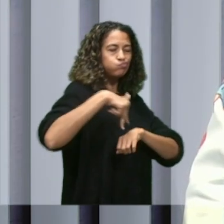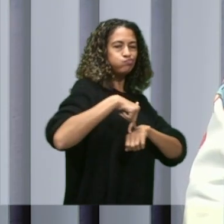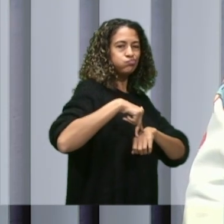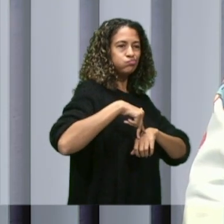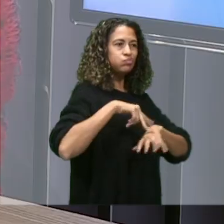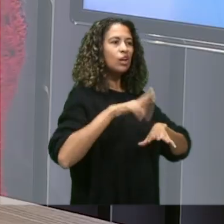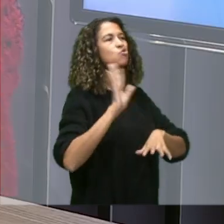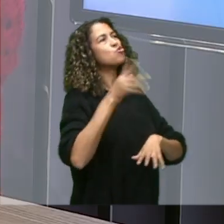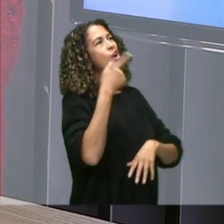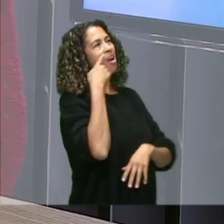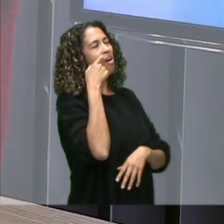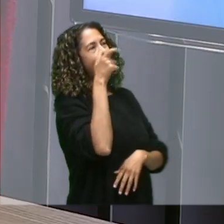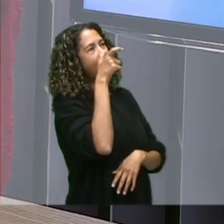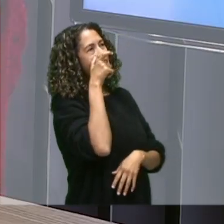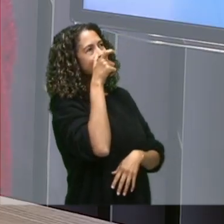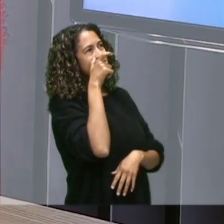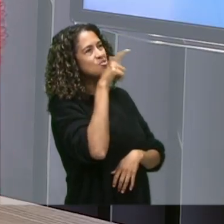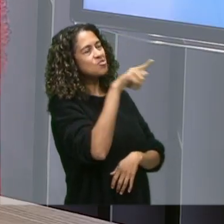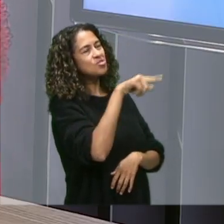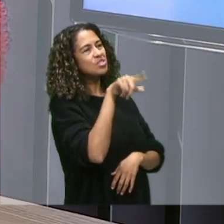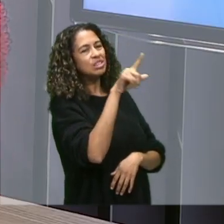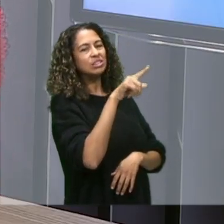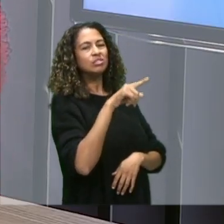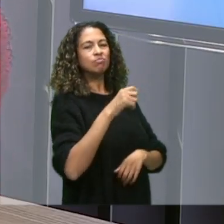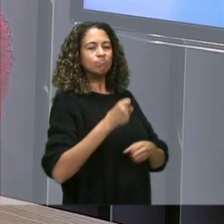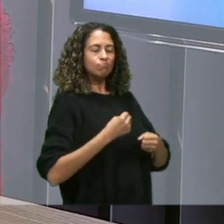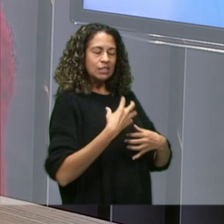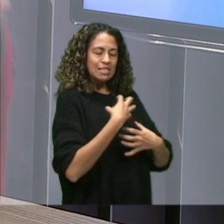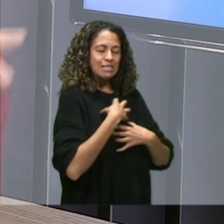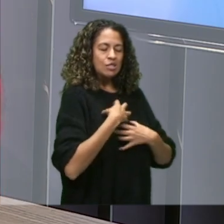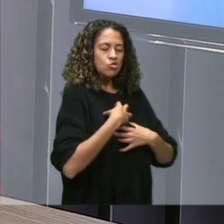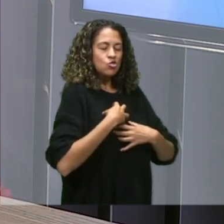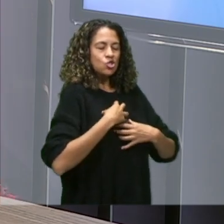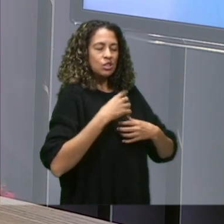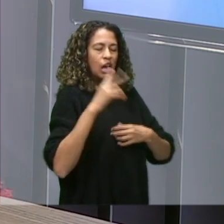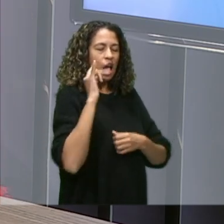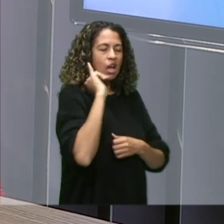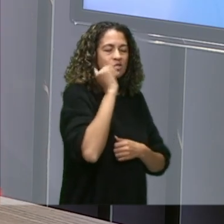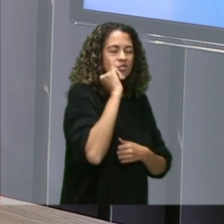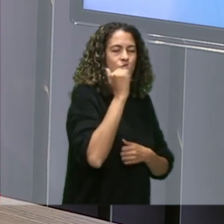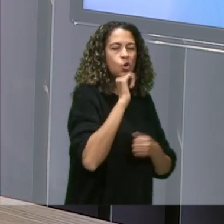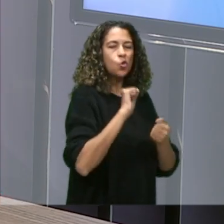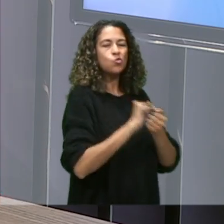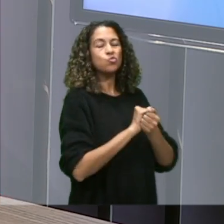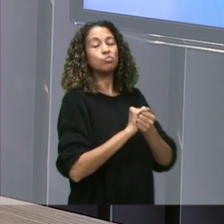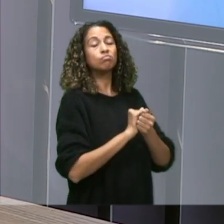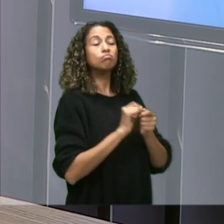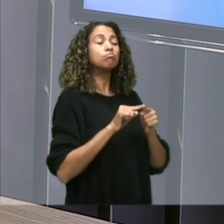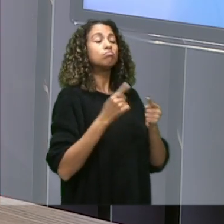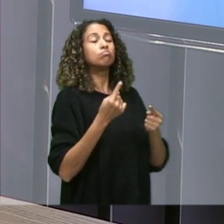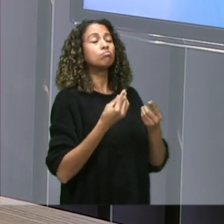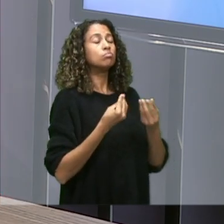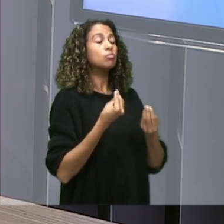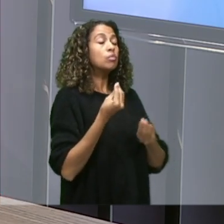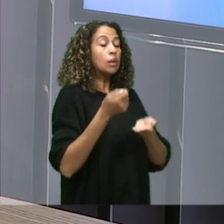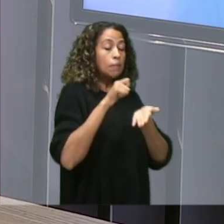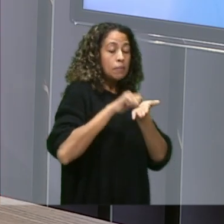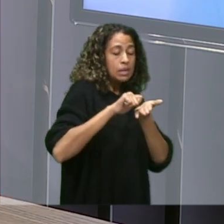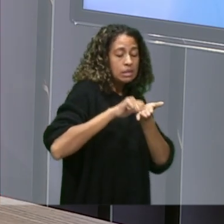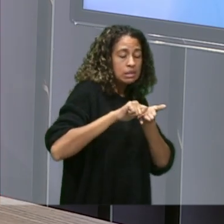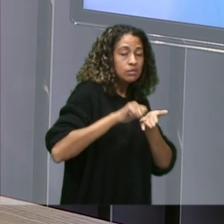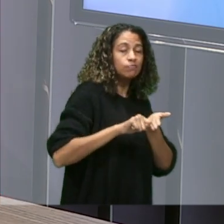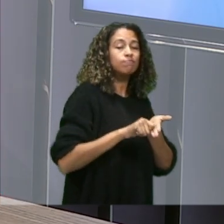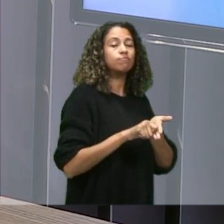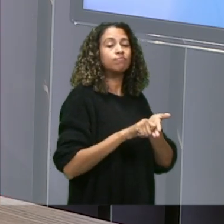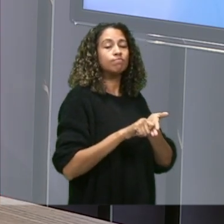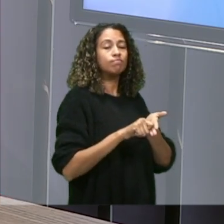te ver assim, né, aquela coisa realmente de sentir a história quando está contando. Mas assim, para escrever